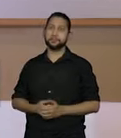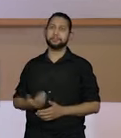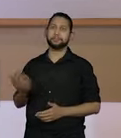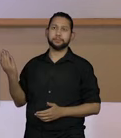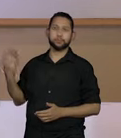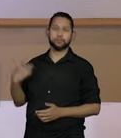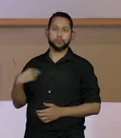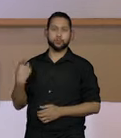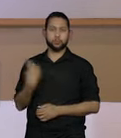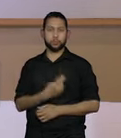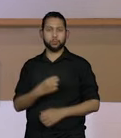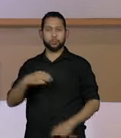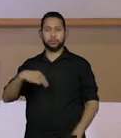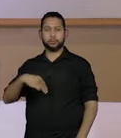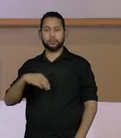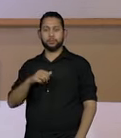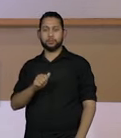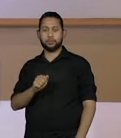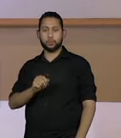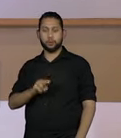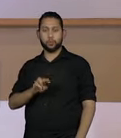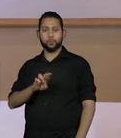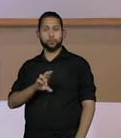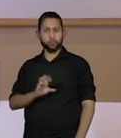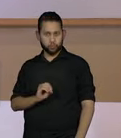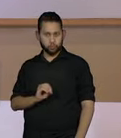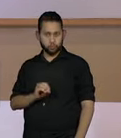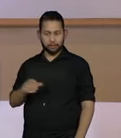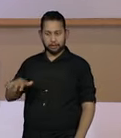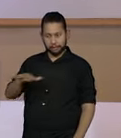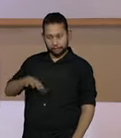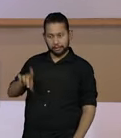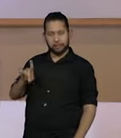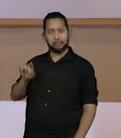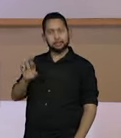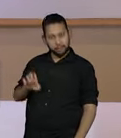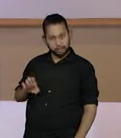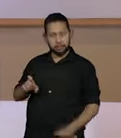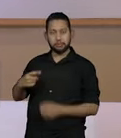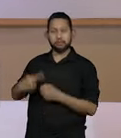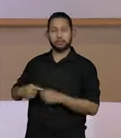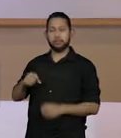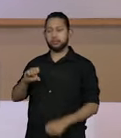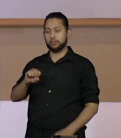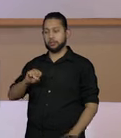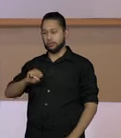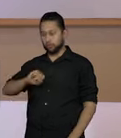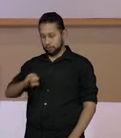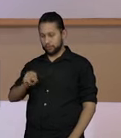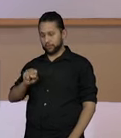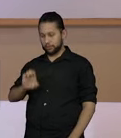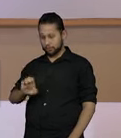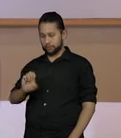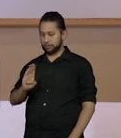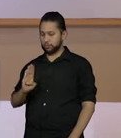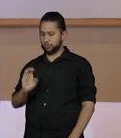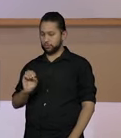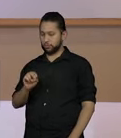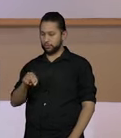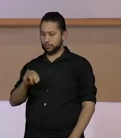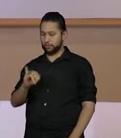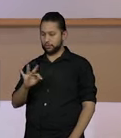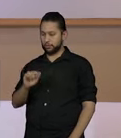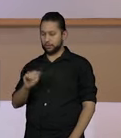sou o professor Mauro César, sou da Diretoria de Ensino de José Bonifácio, trabalho na unidade